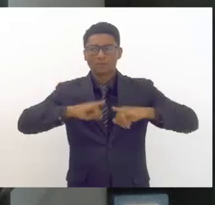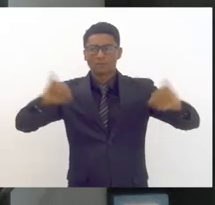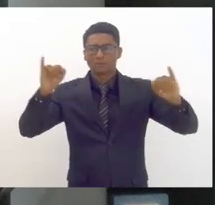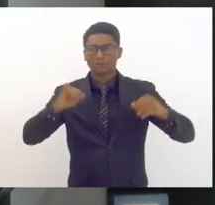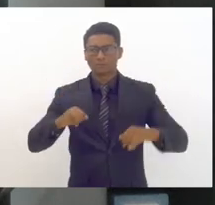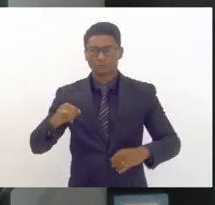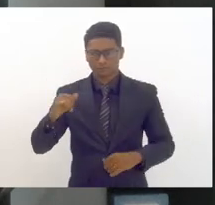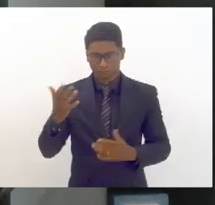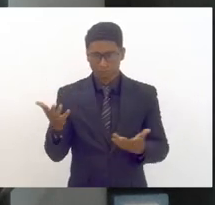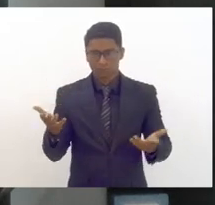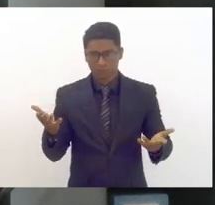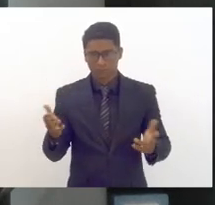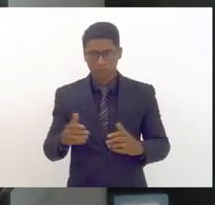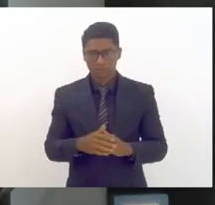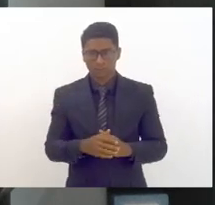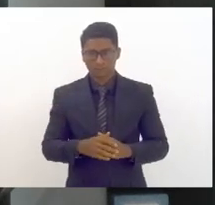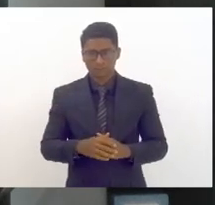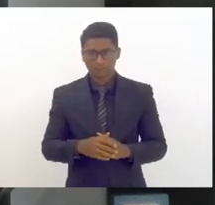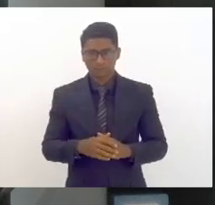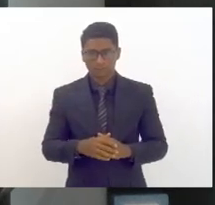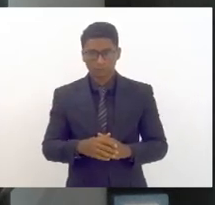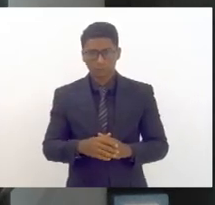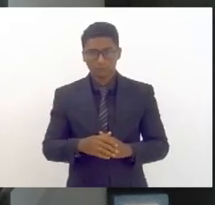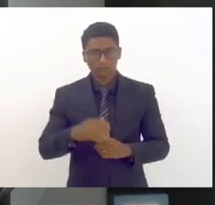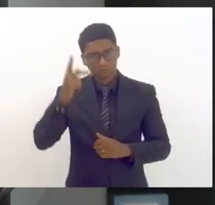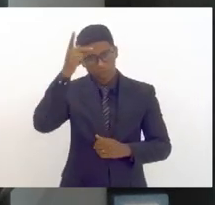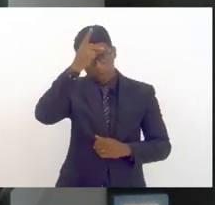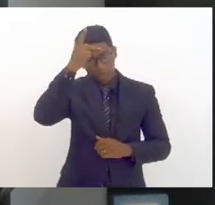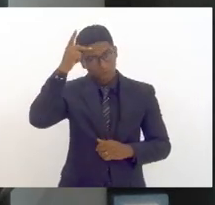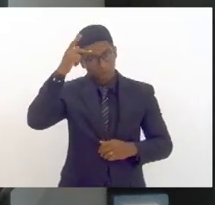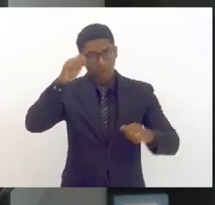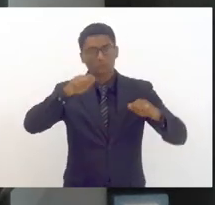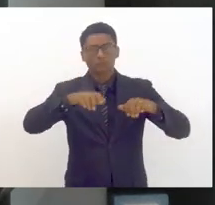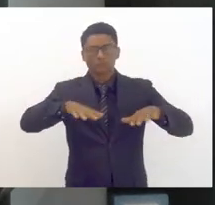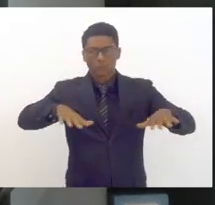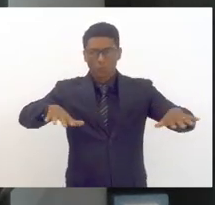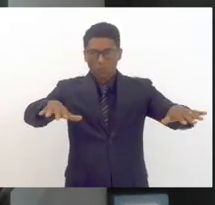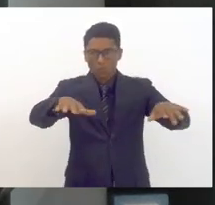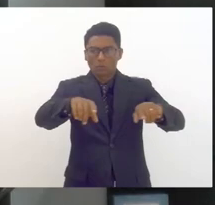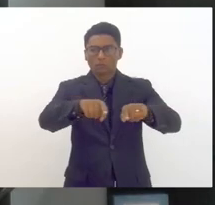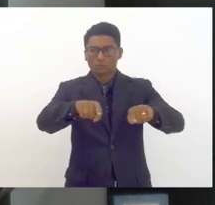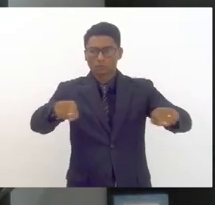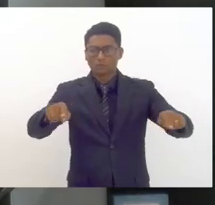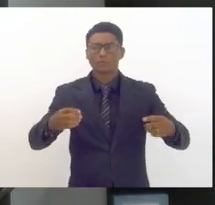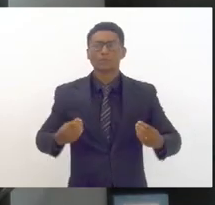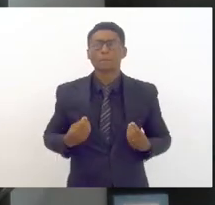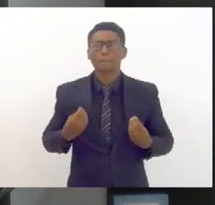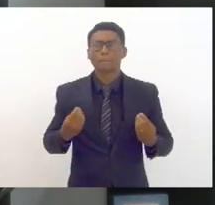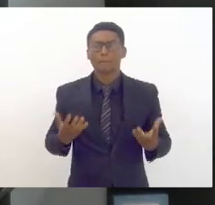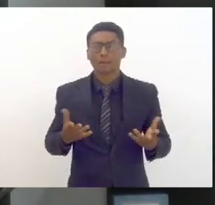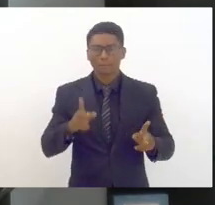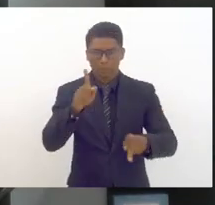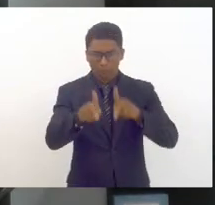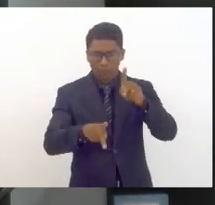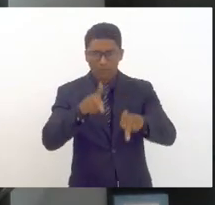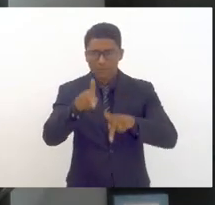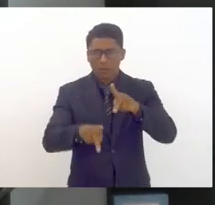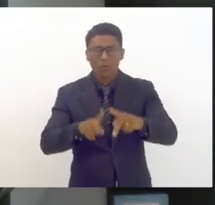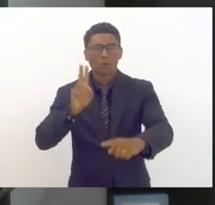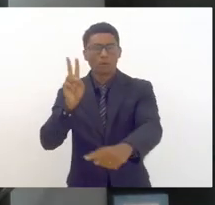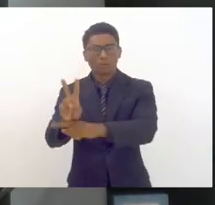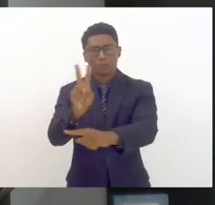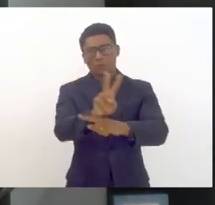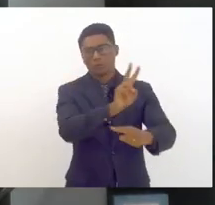todos têm acesso, né, a esse alerta, que é para proteção da população, e que